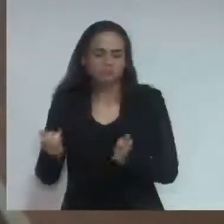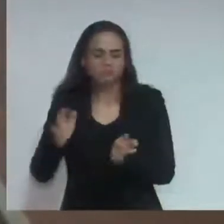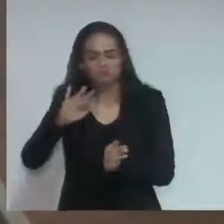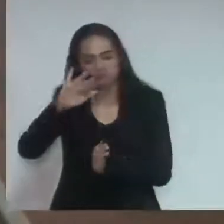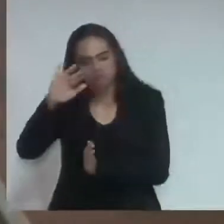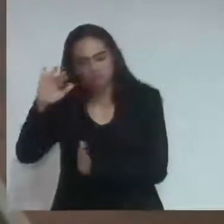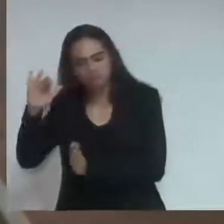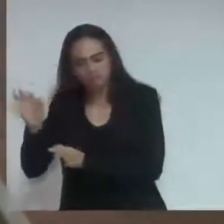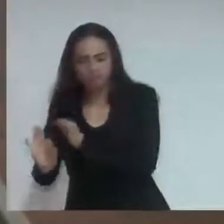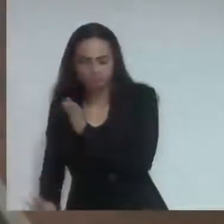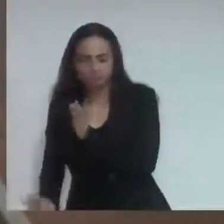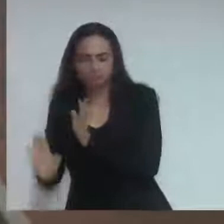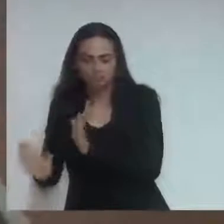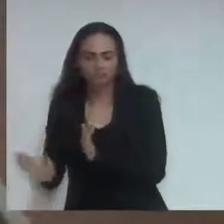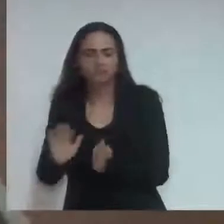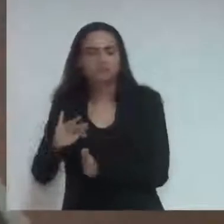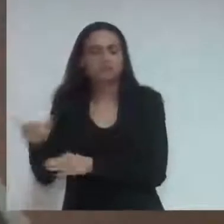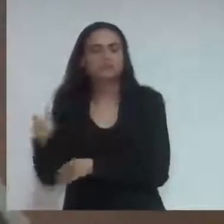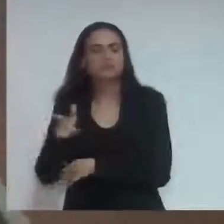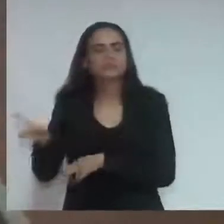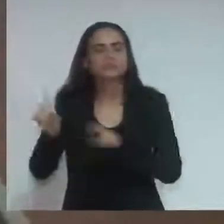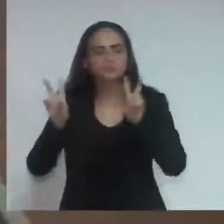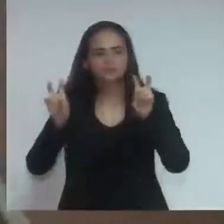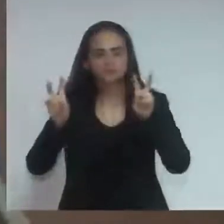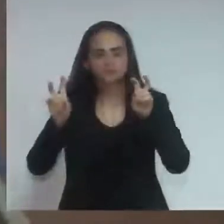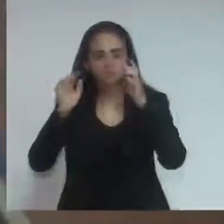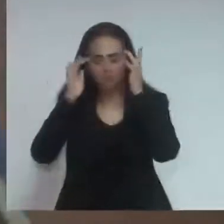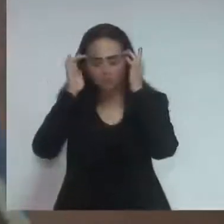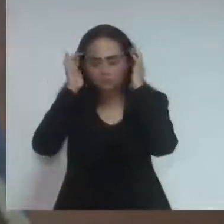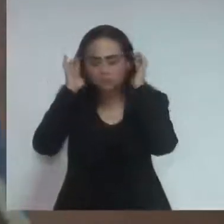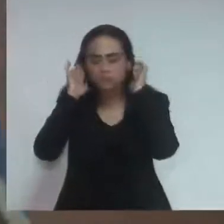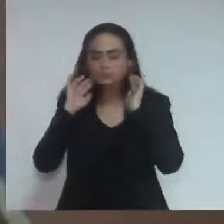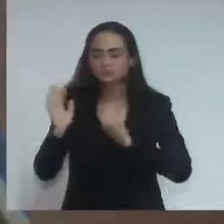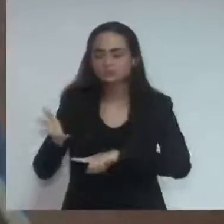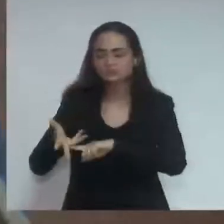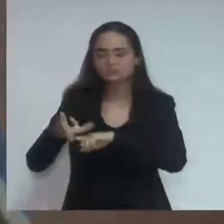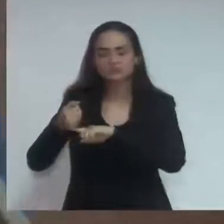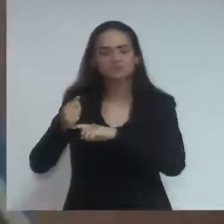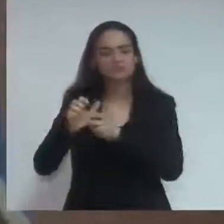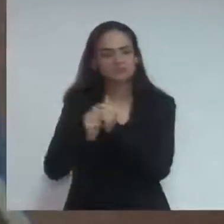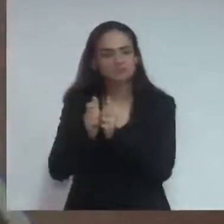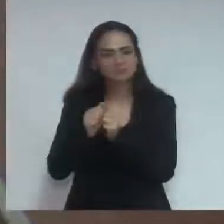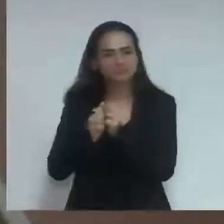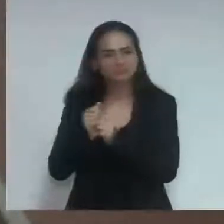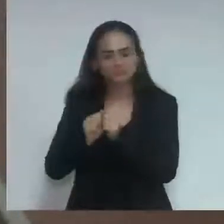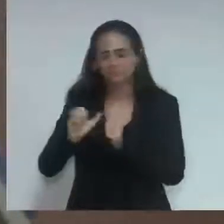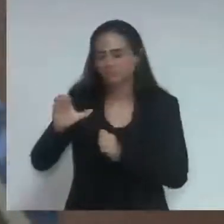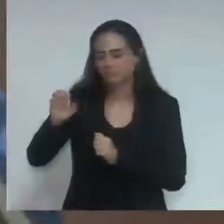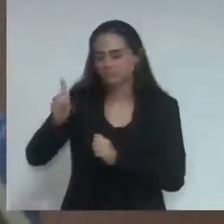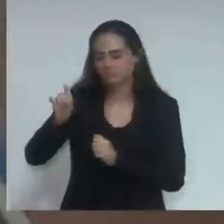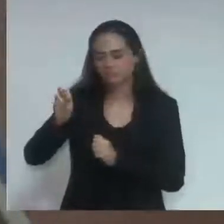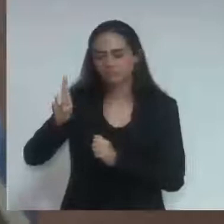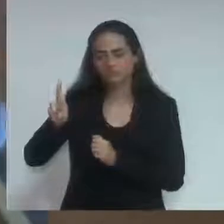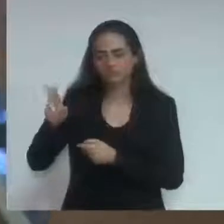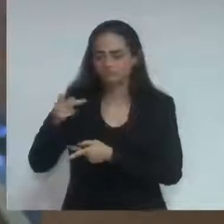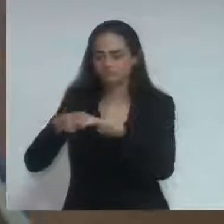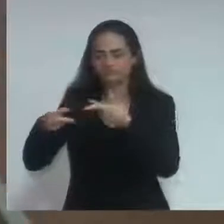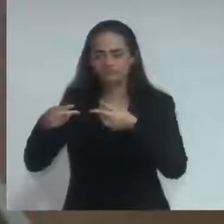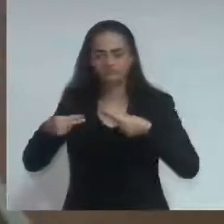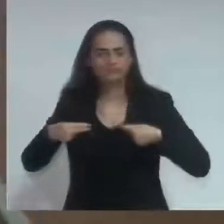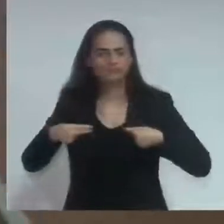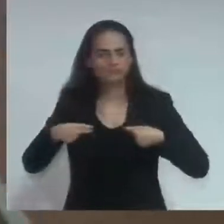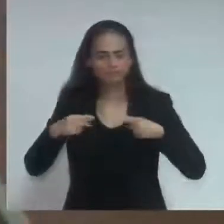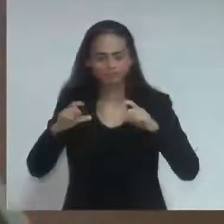agradecer o senhor Odir pelo belíssimo presente, né, uma pessoa fantástica, né, Ana? Acho que todos temos um grande carinho por ele,